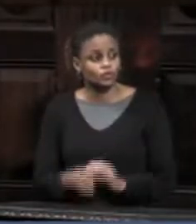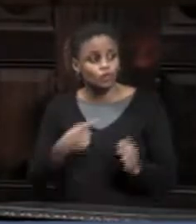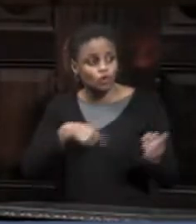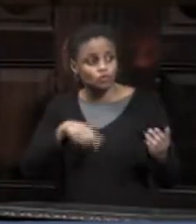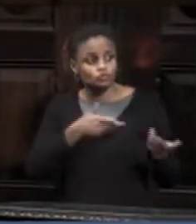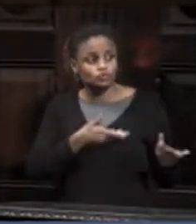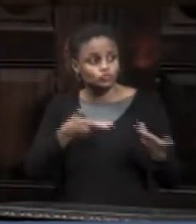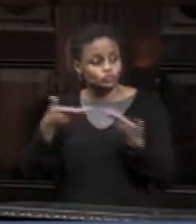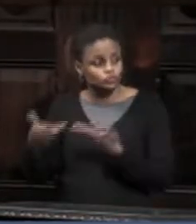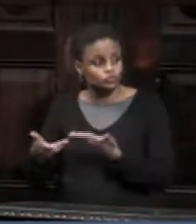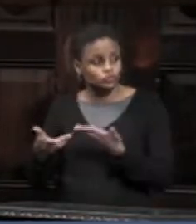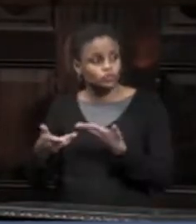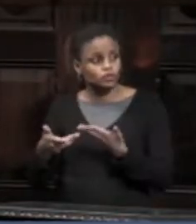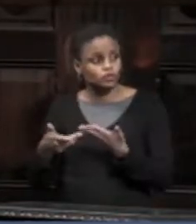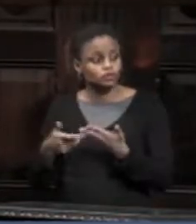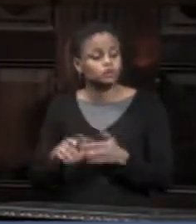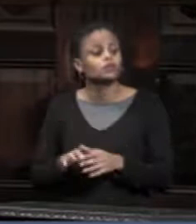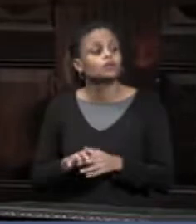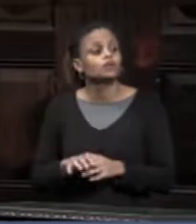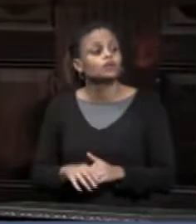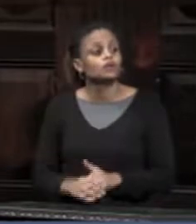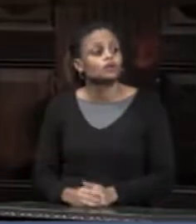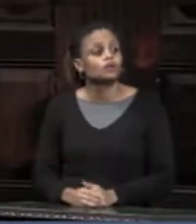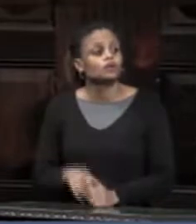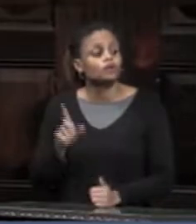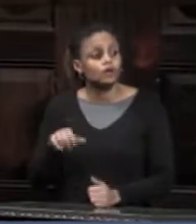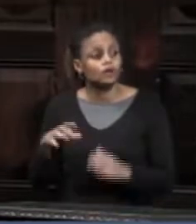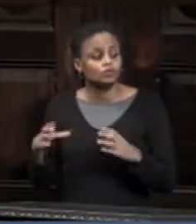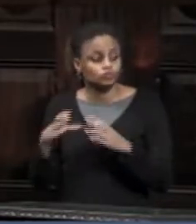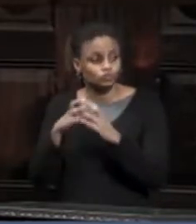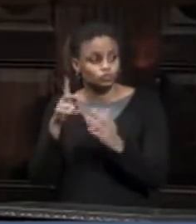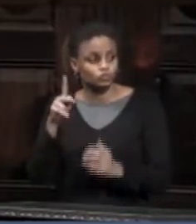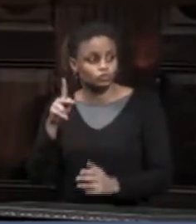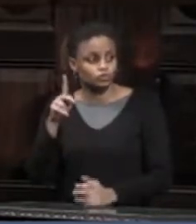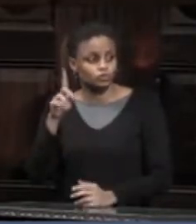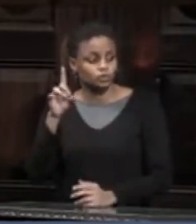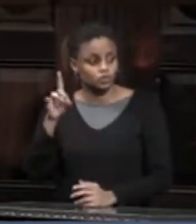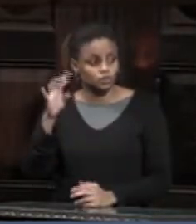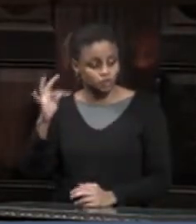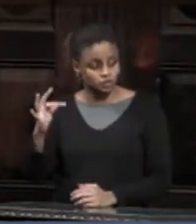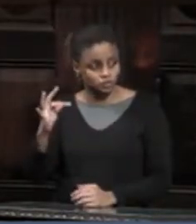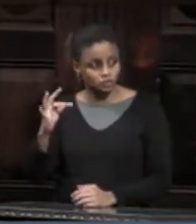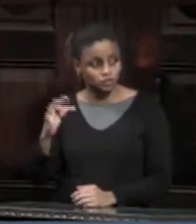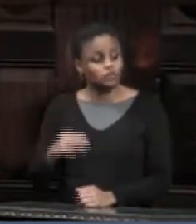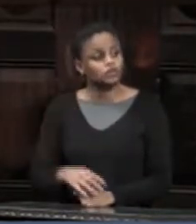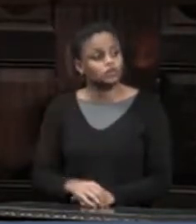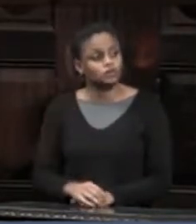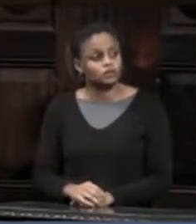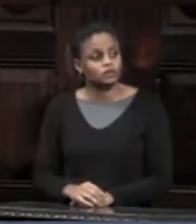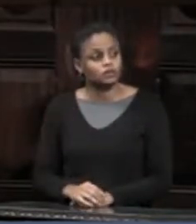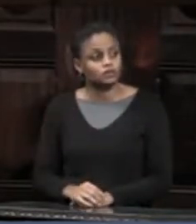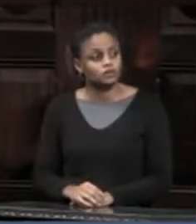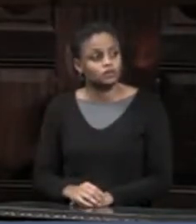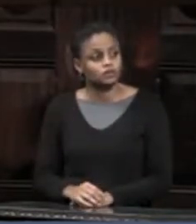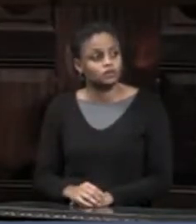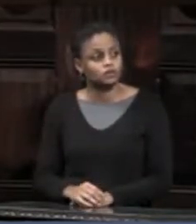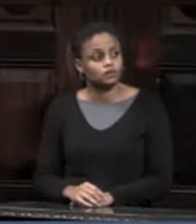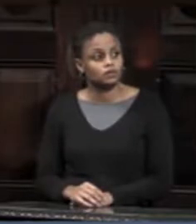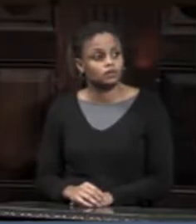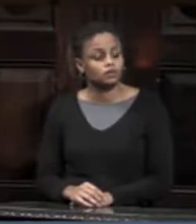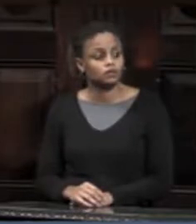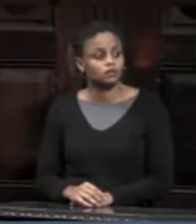para essa enorme missão, apesar, e aqui garanto com toda a sinceridade